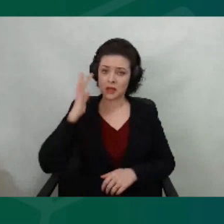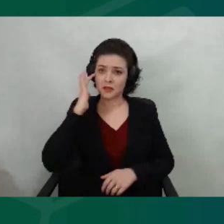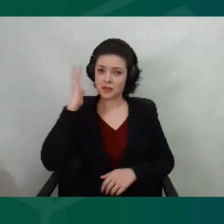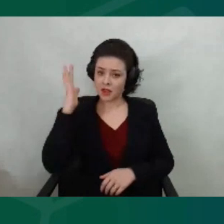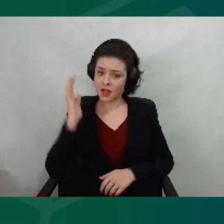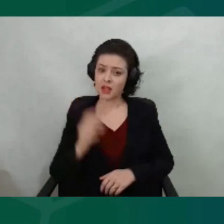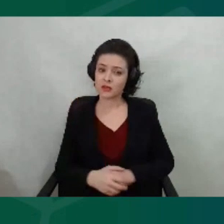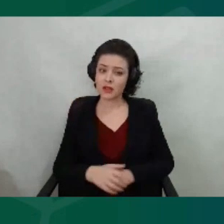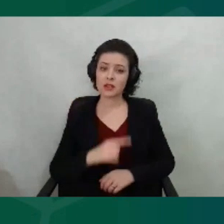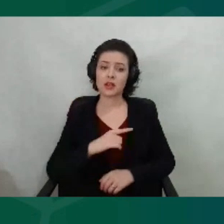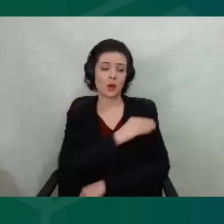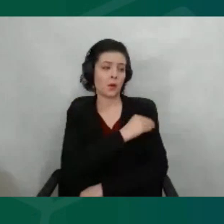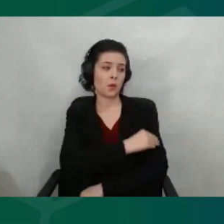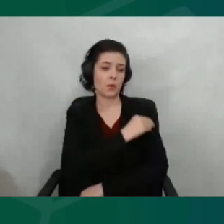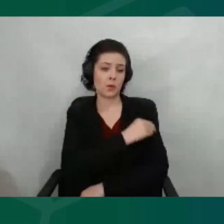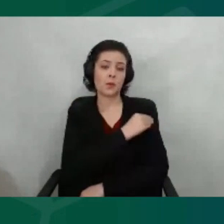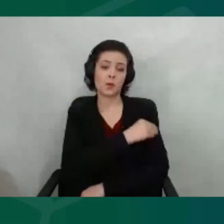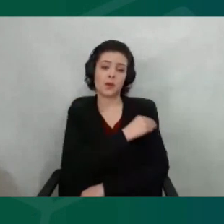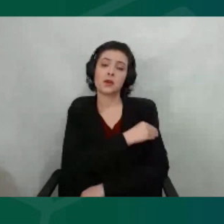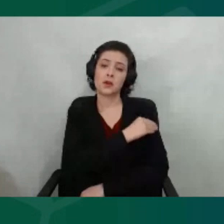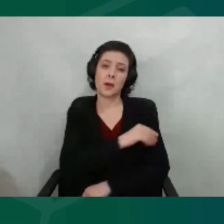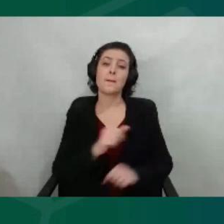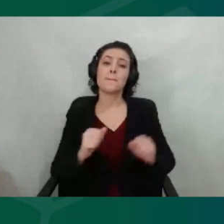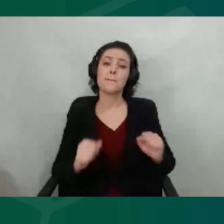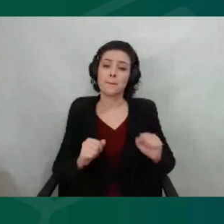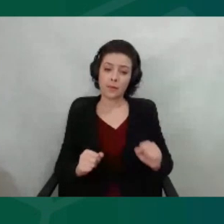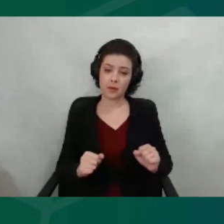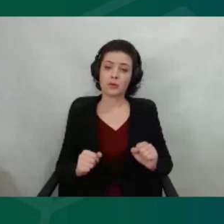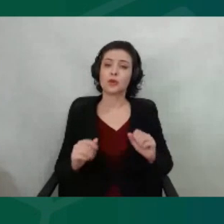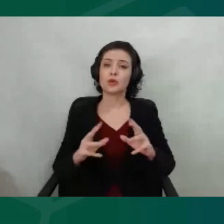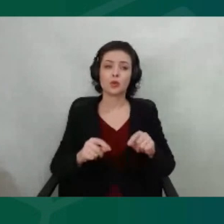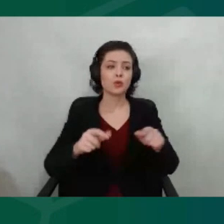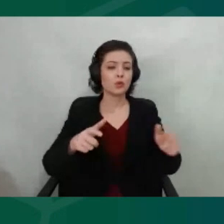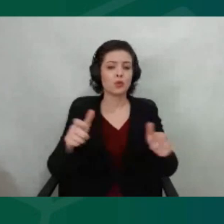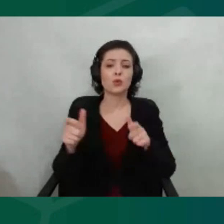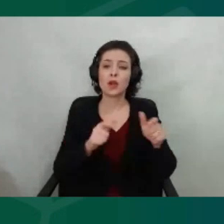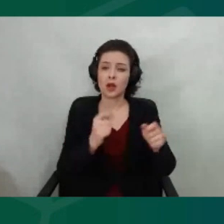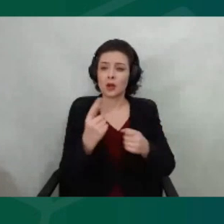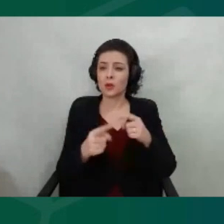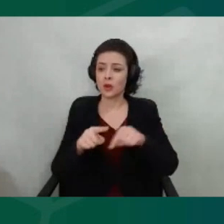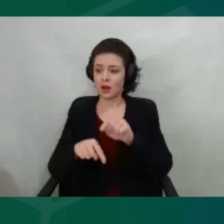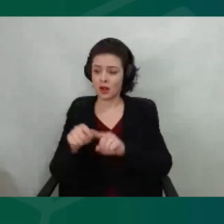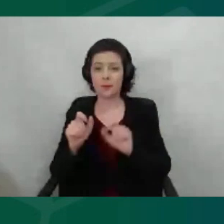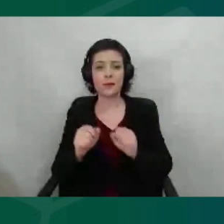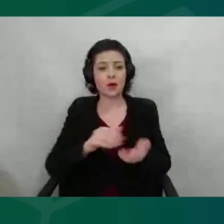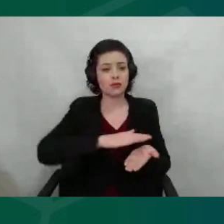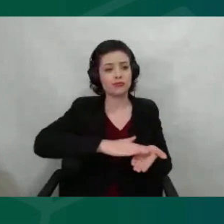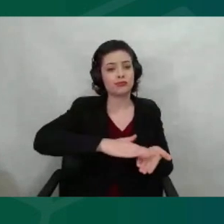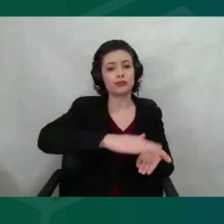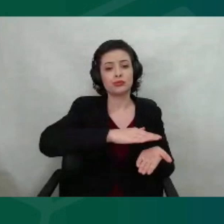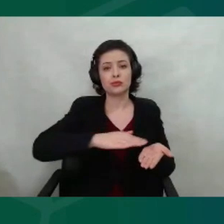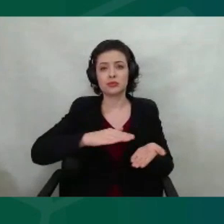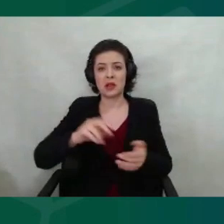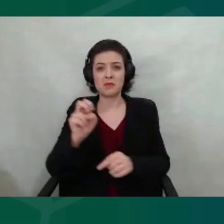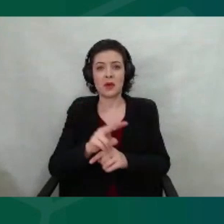álcool, que pode ser utilizado em todas as superfícies e até em alguns equipamentos. Ele não é tóxico, tem um